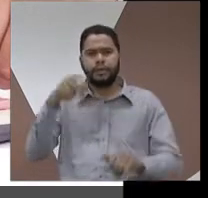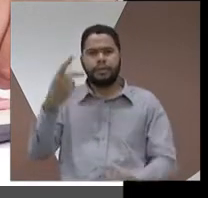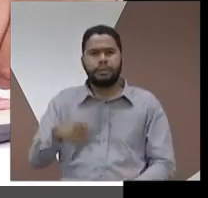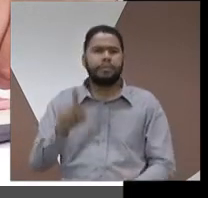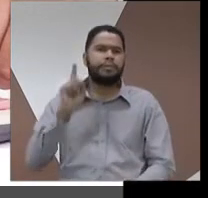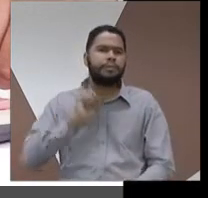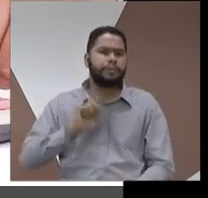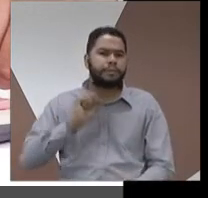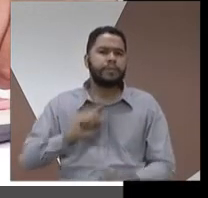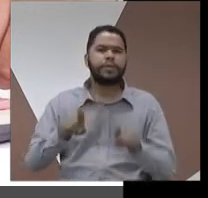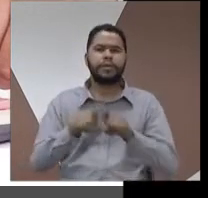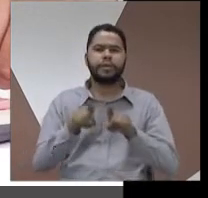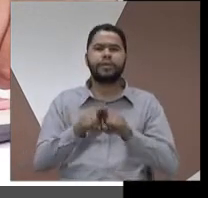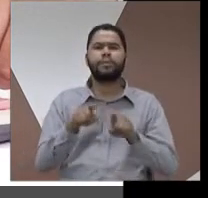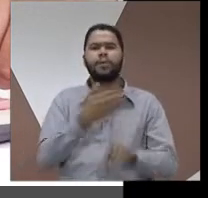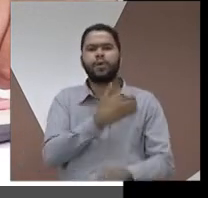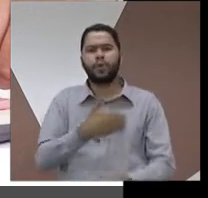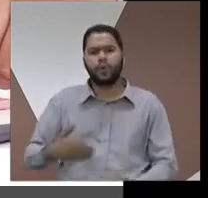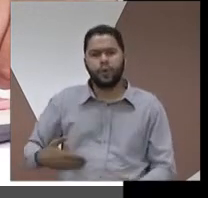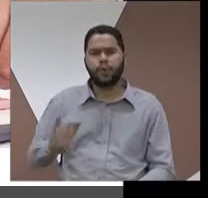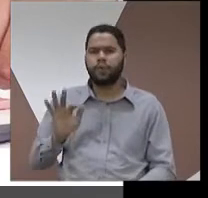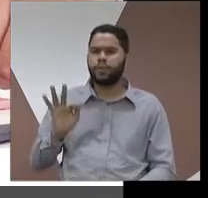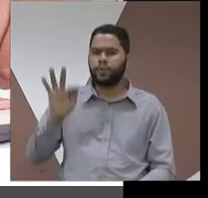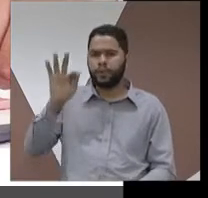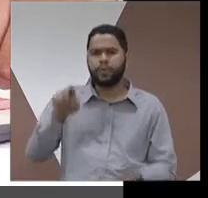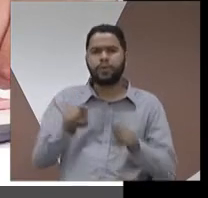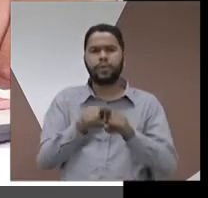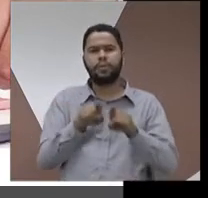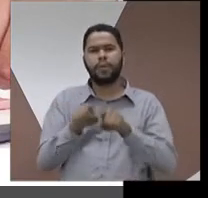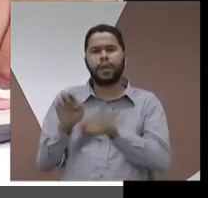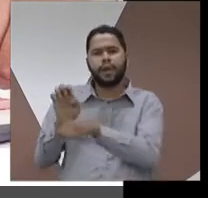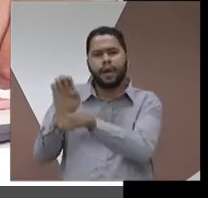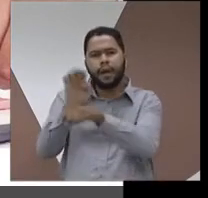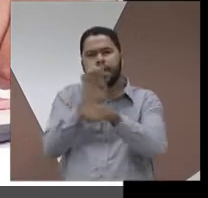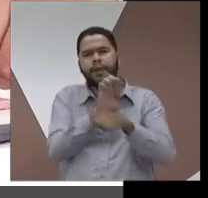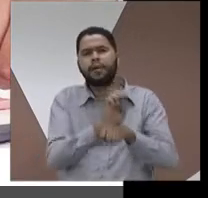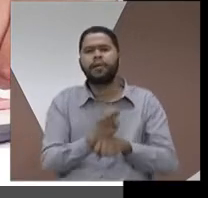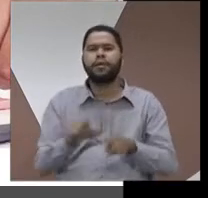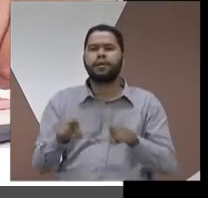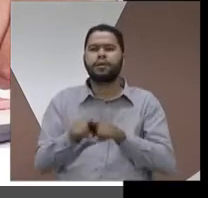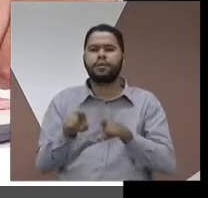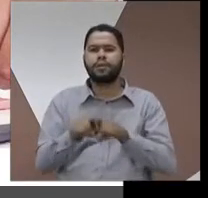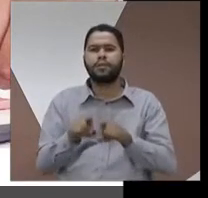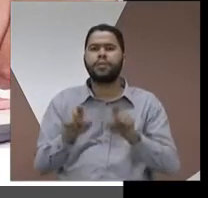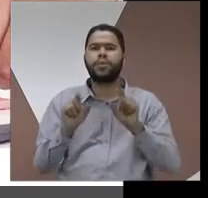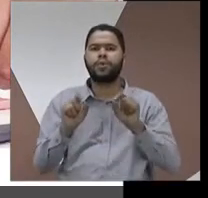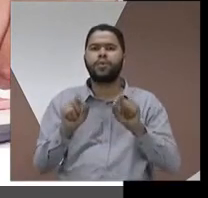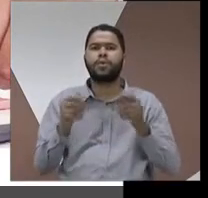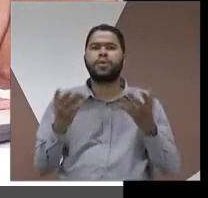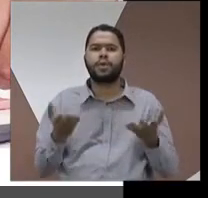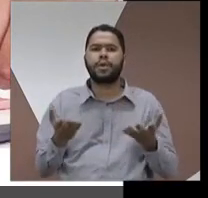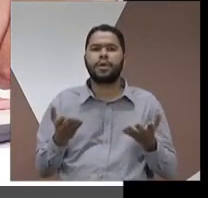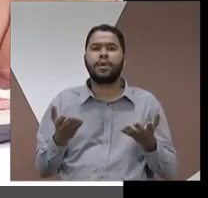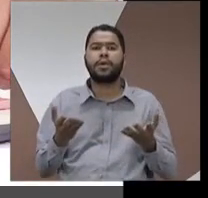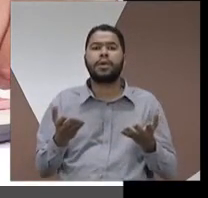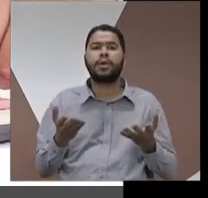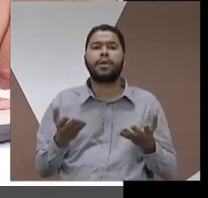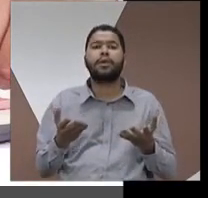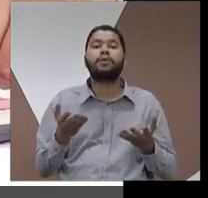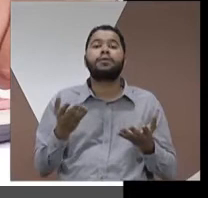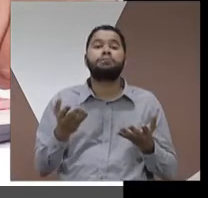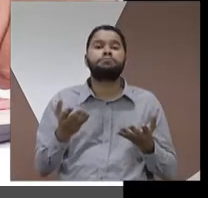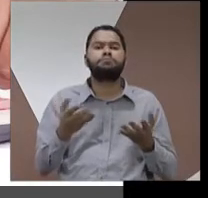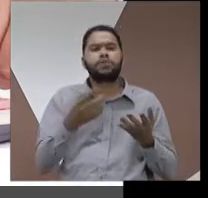como no governo federal e em outros estados, né, com uma validação ou uma aderência, inclusive, à tabela